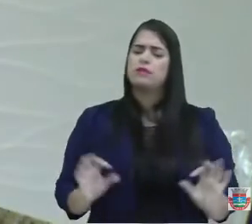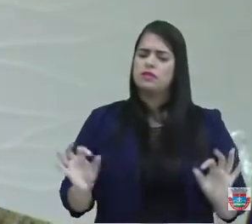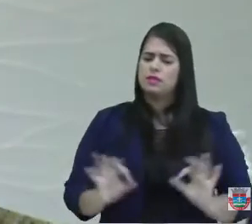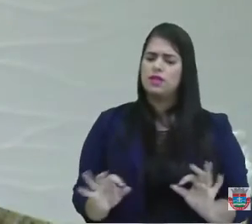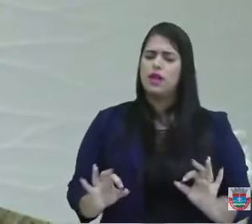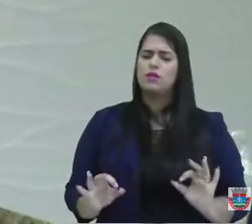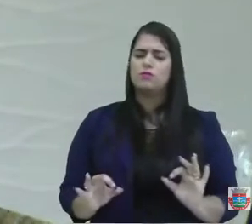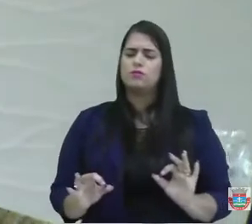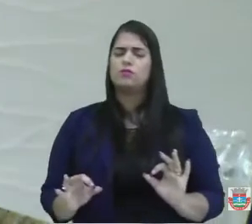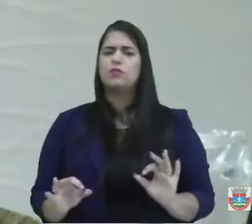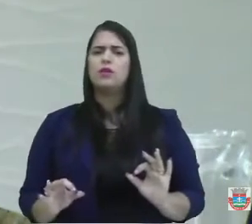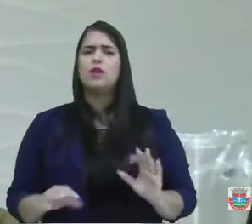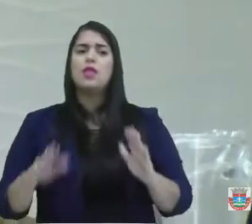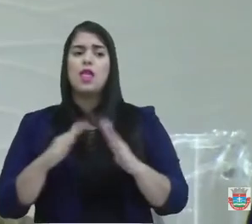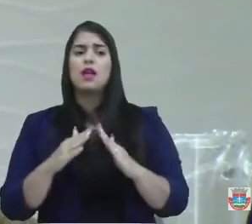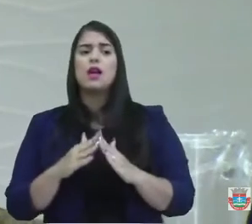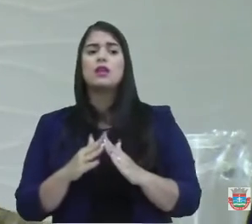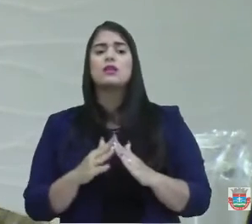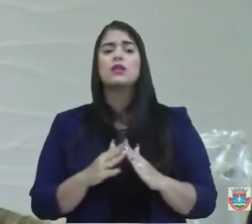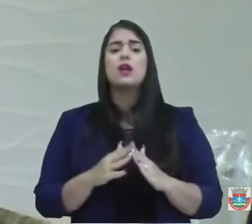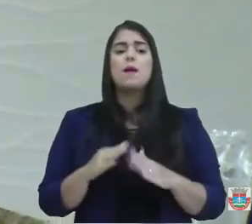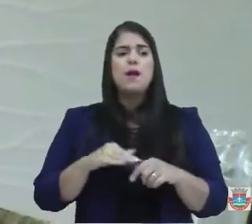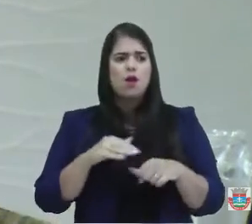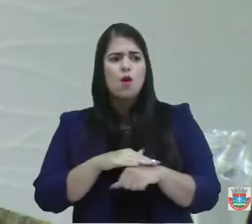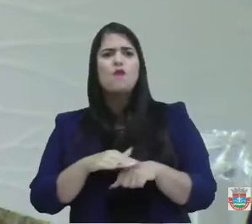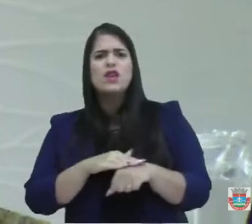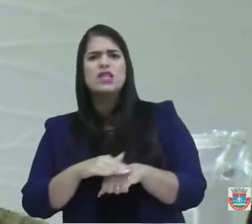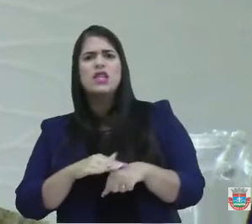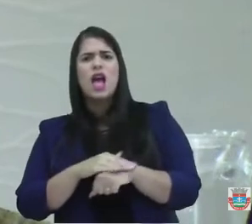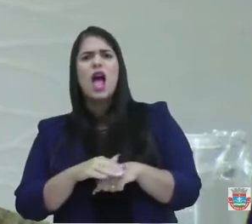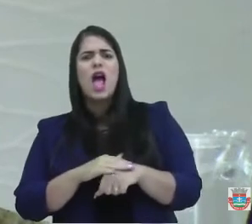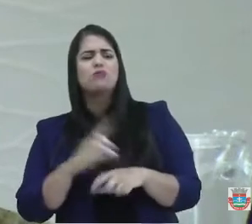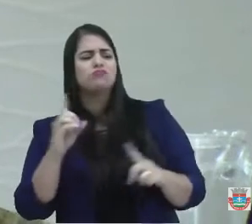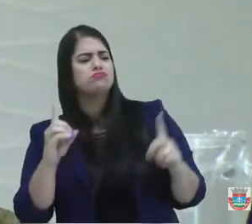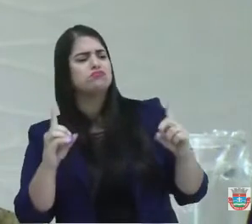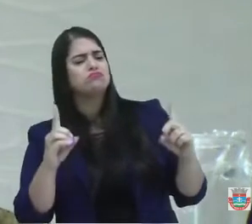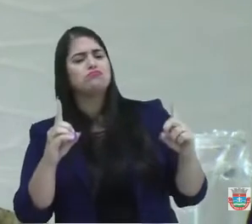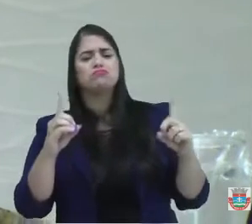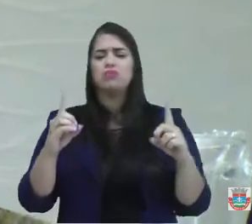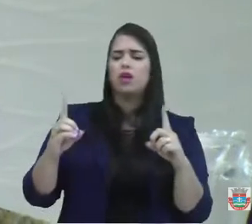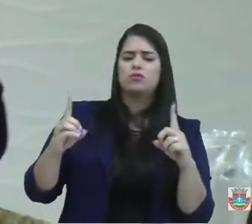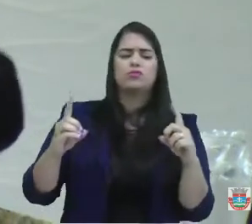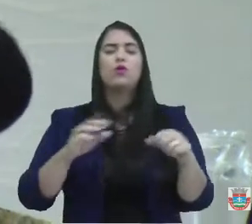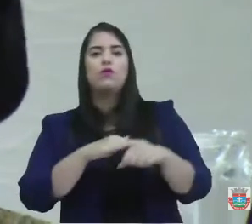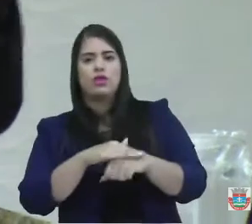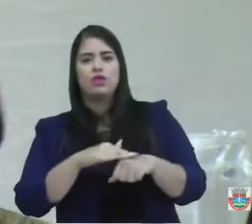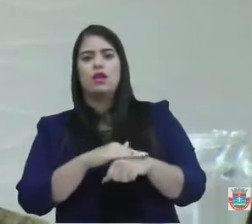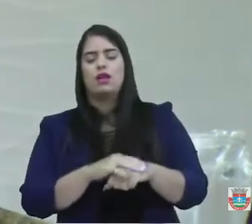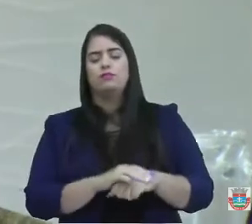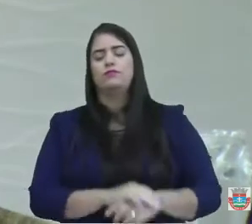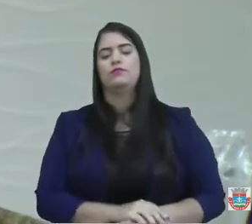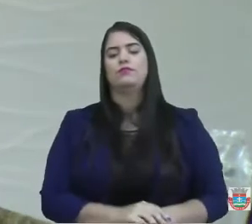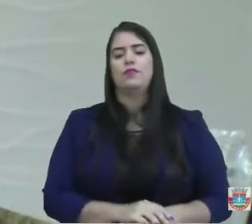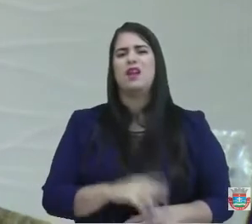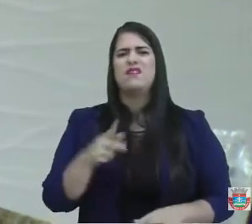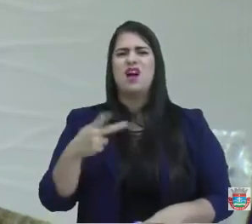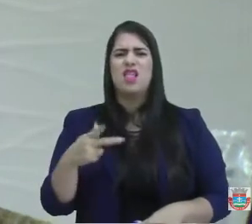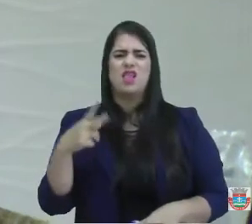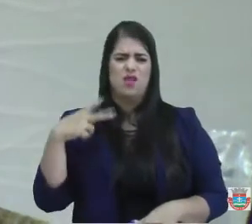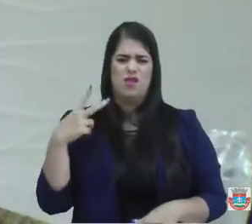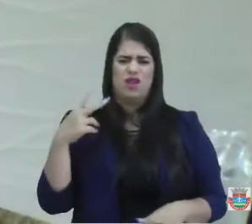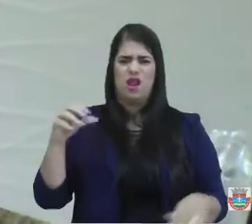diz a verdade na cara dele. Não fica pelo celular, não. Eu vejo uns cabinhos aí. Aí, não, é porque o vereador não presta. E porque você